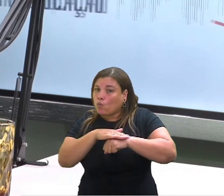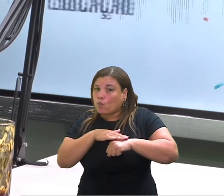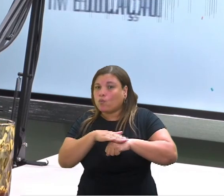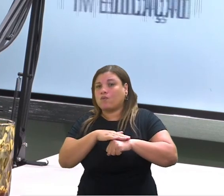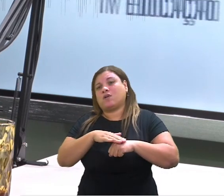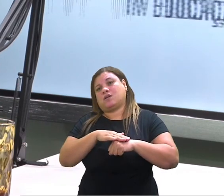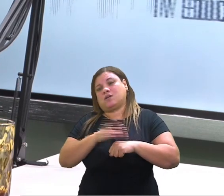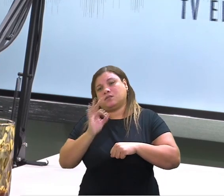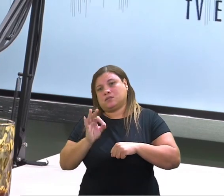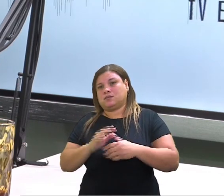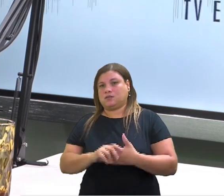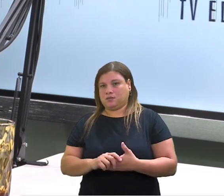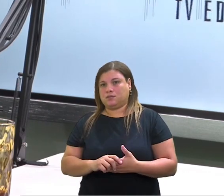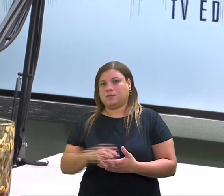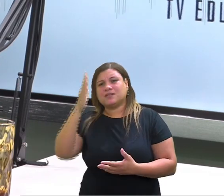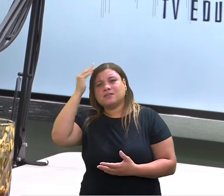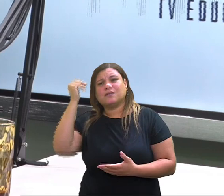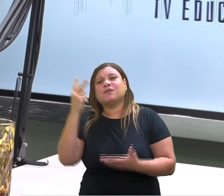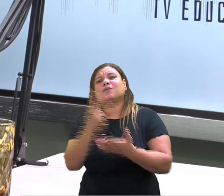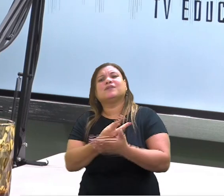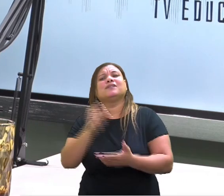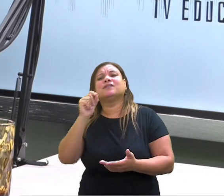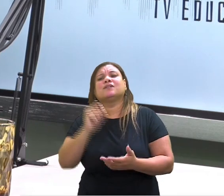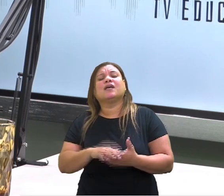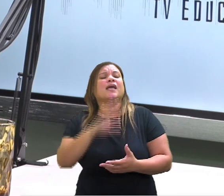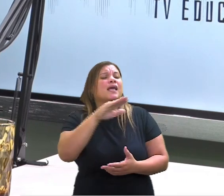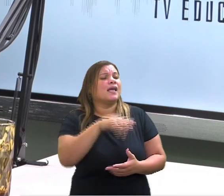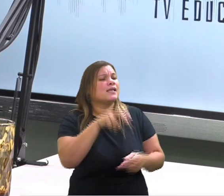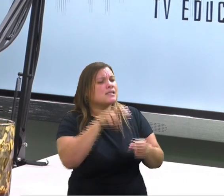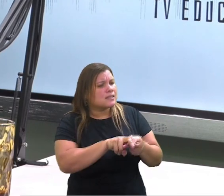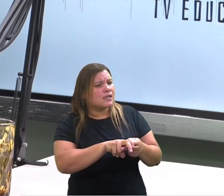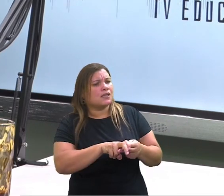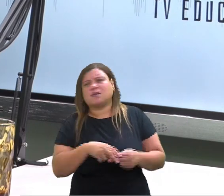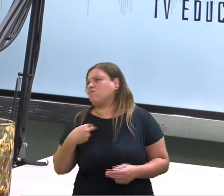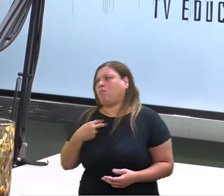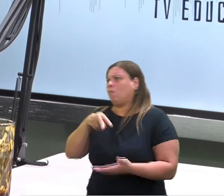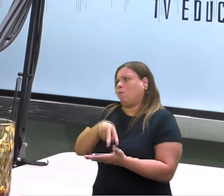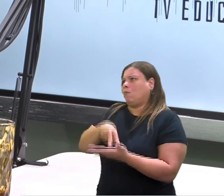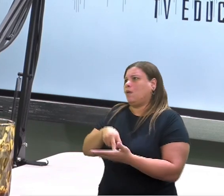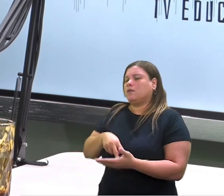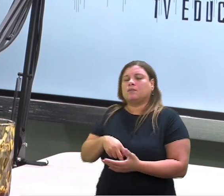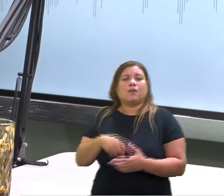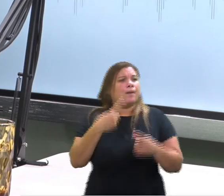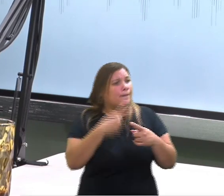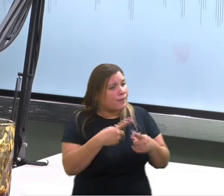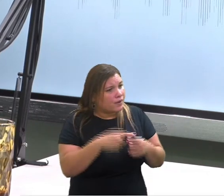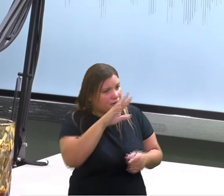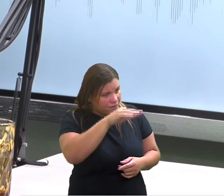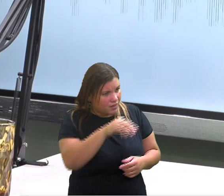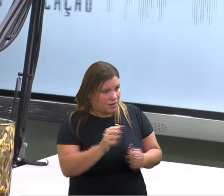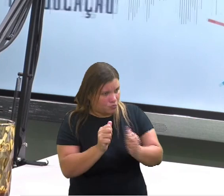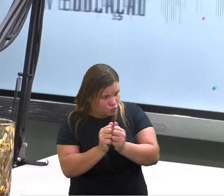está sofrendo, né? Correndo em risco a integridade dela, colocando em risco. Chama o conselho tutelar, toda a rede. Mas o